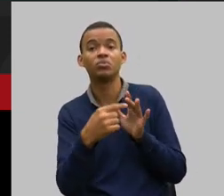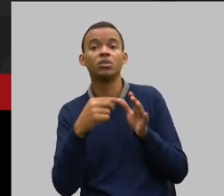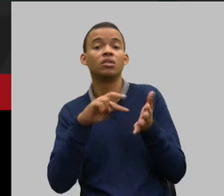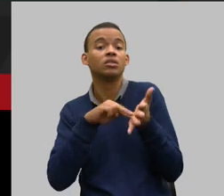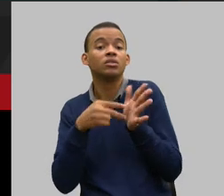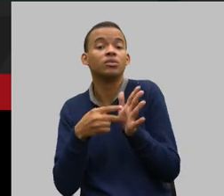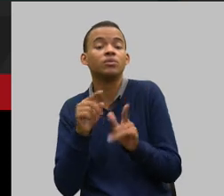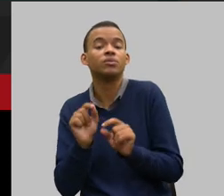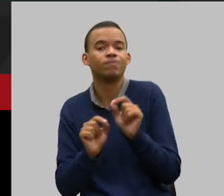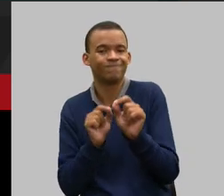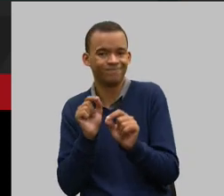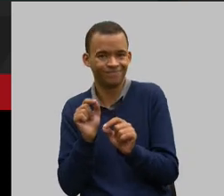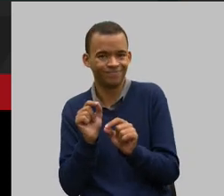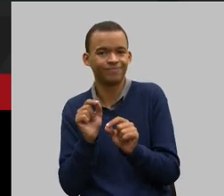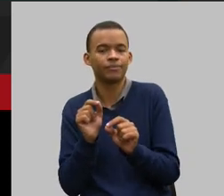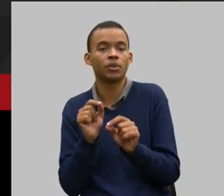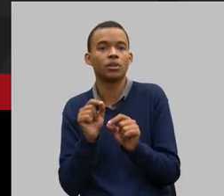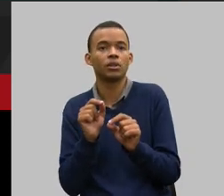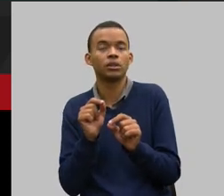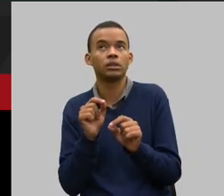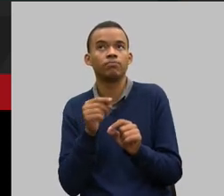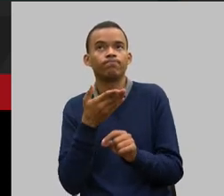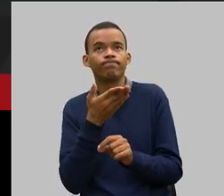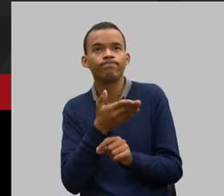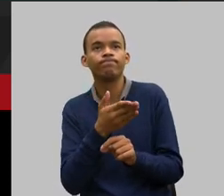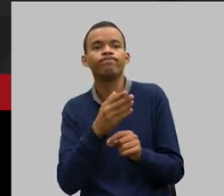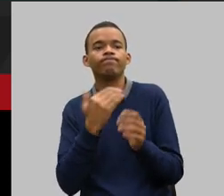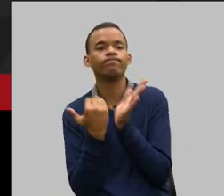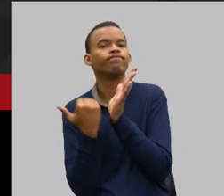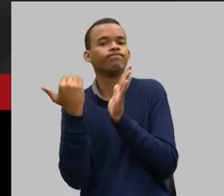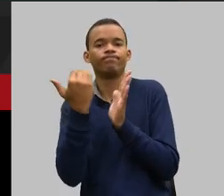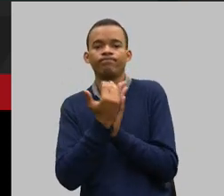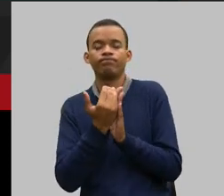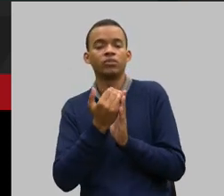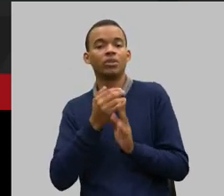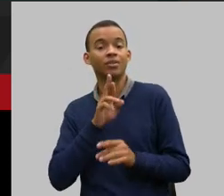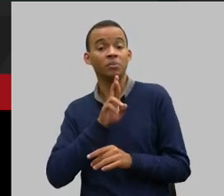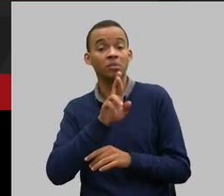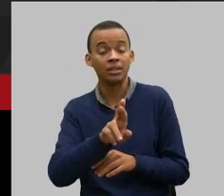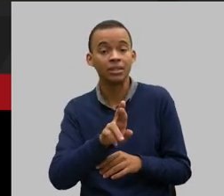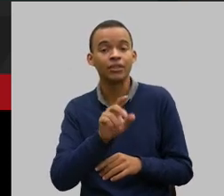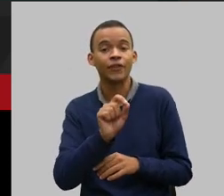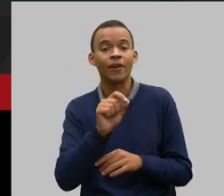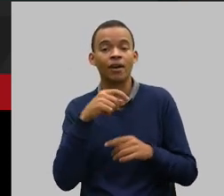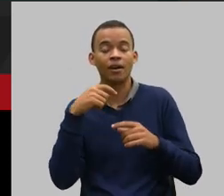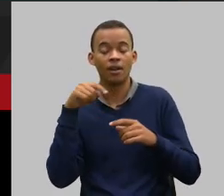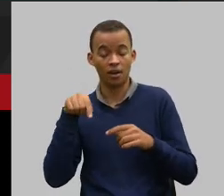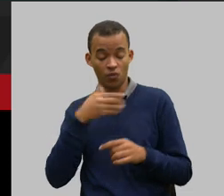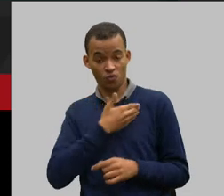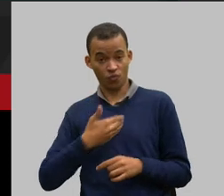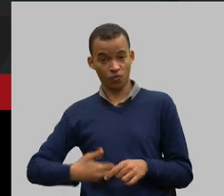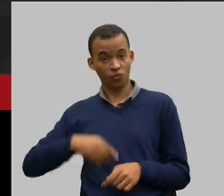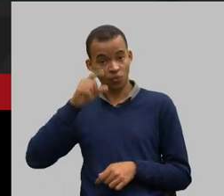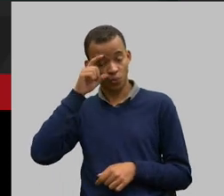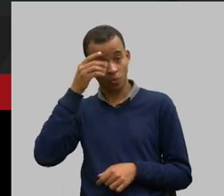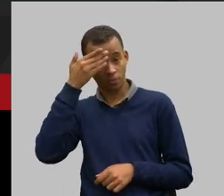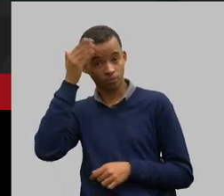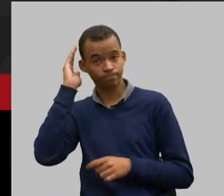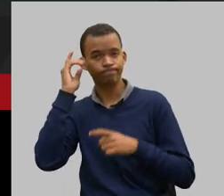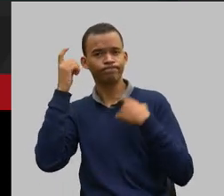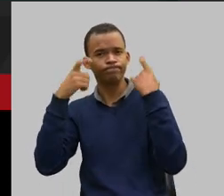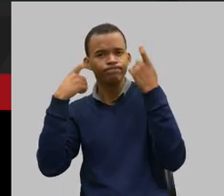ainda mais ela ela representa ainda mais a preocupação desse governo eh numa